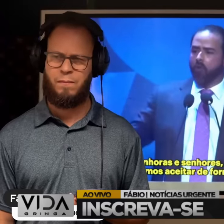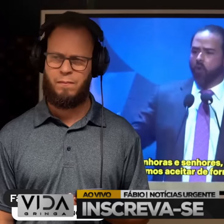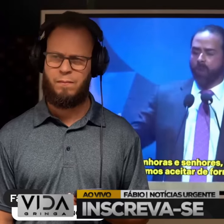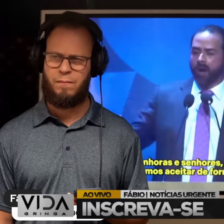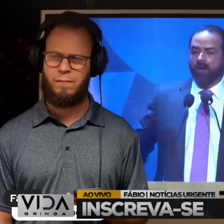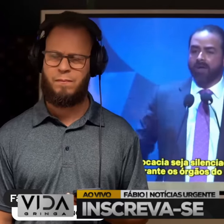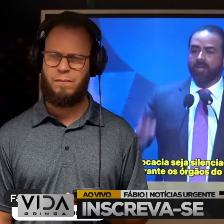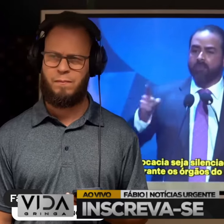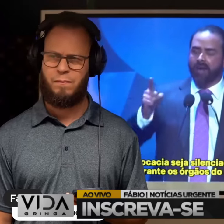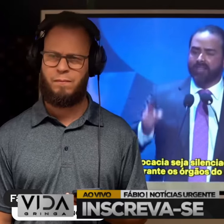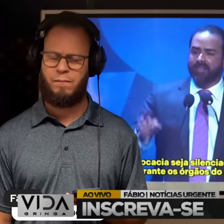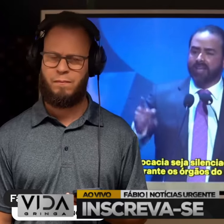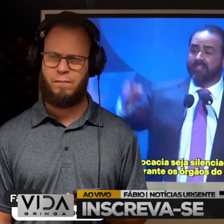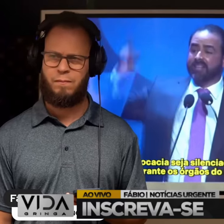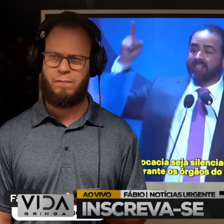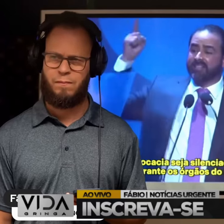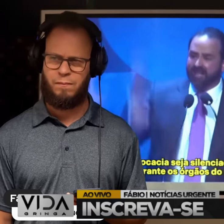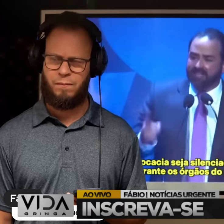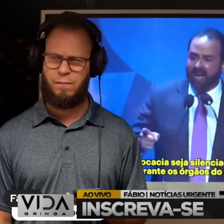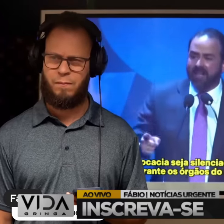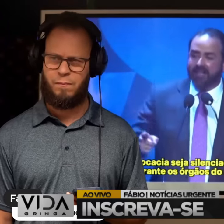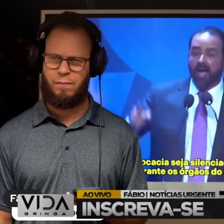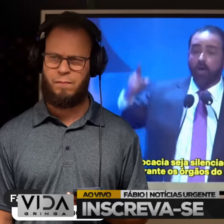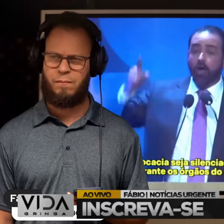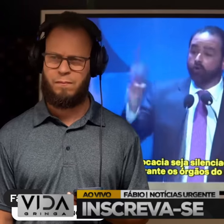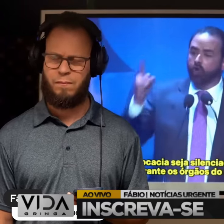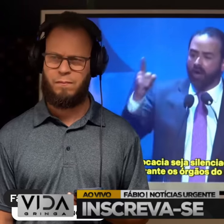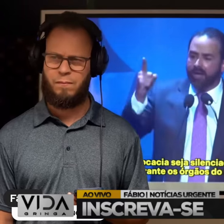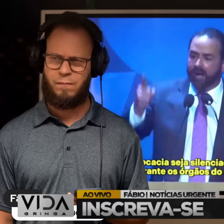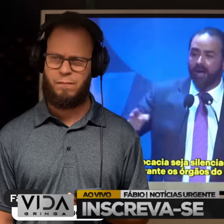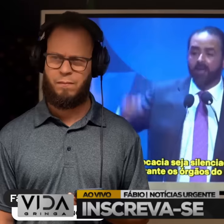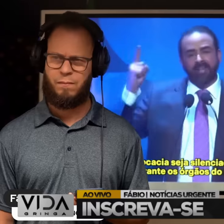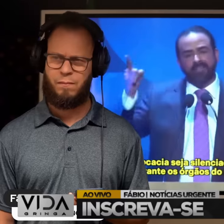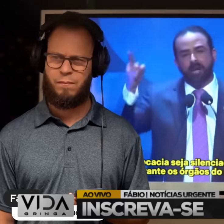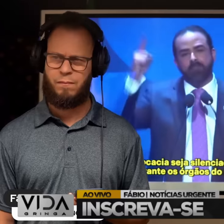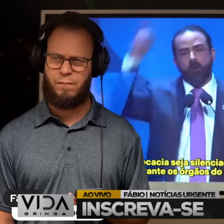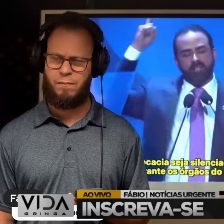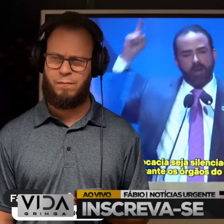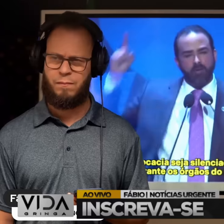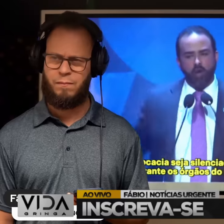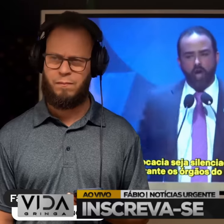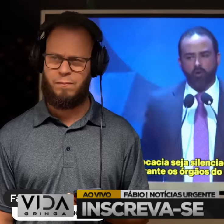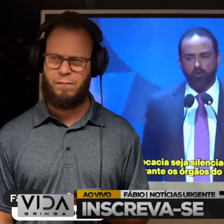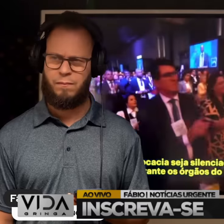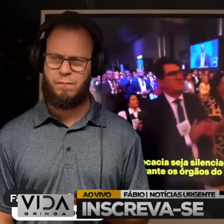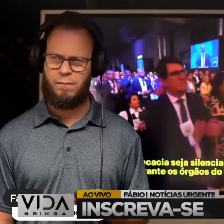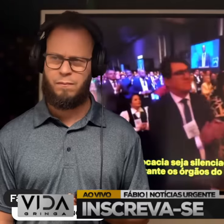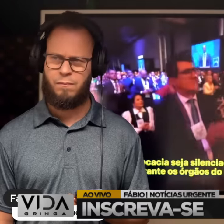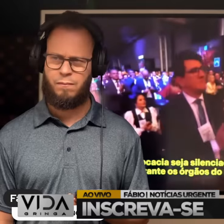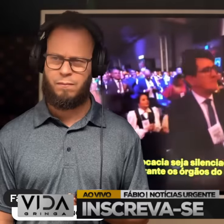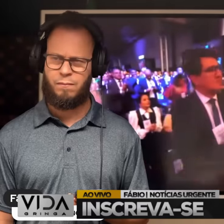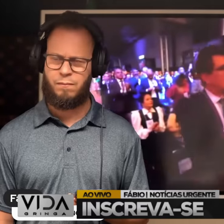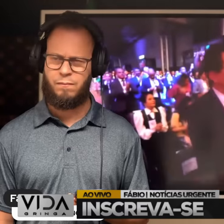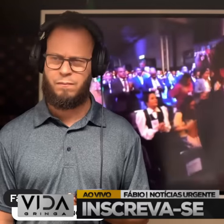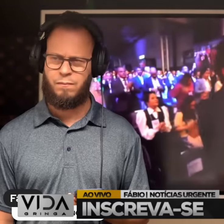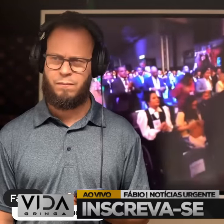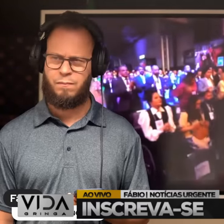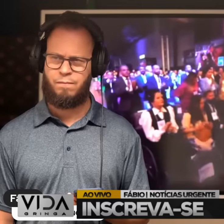forma alguma que a advocacia seja silenciada ou tolhida nas tribunas perante os órgãos do Poder